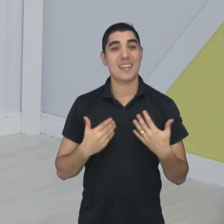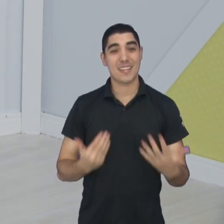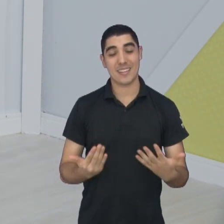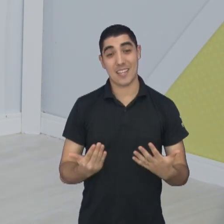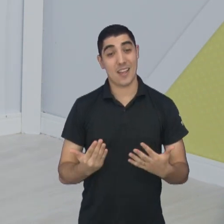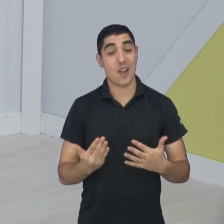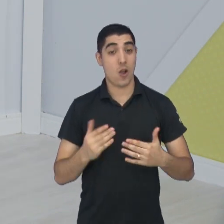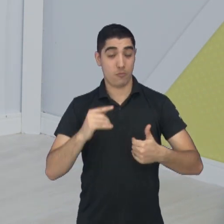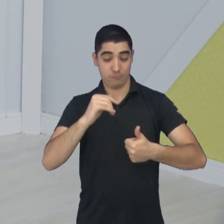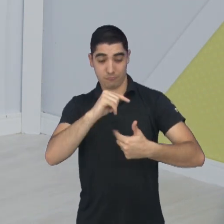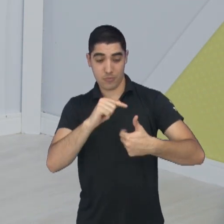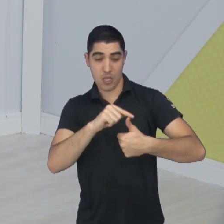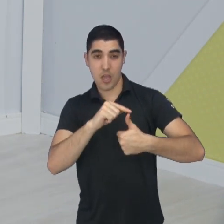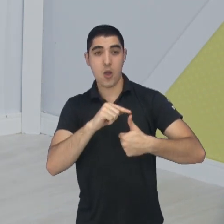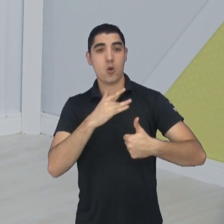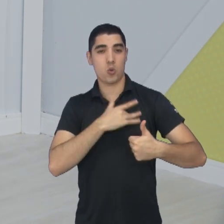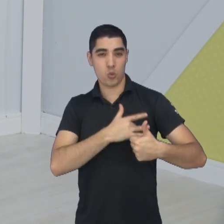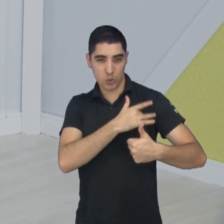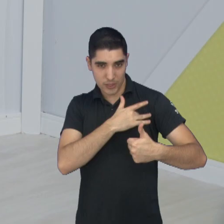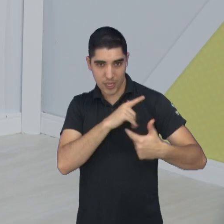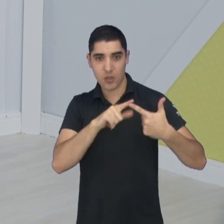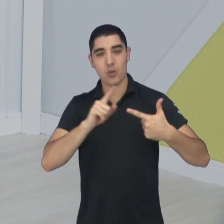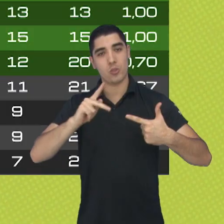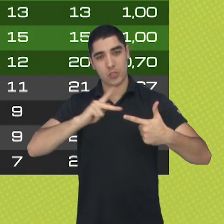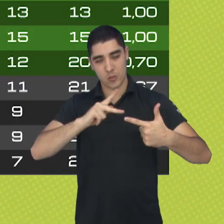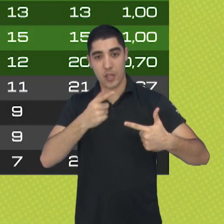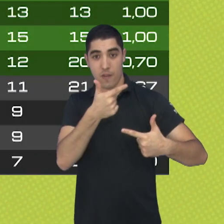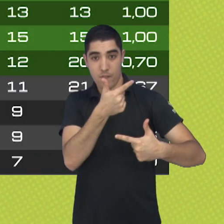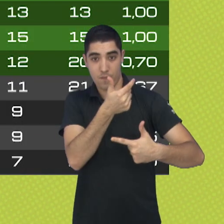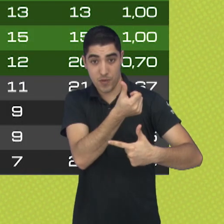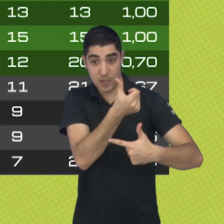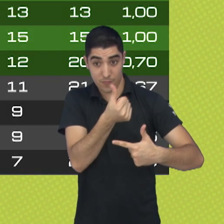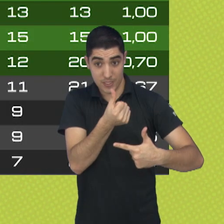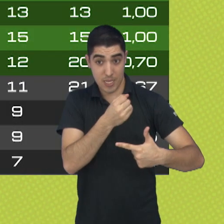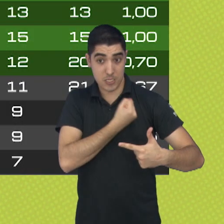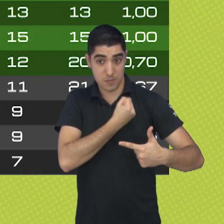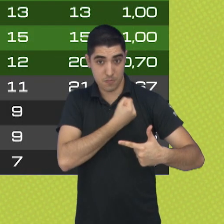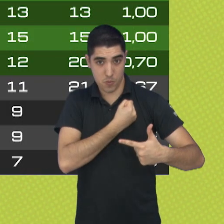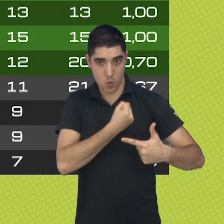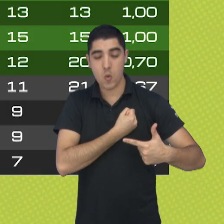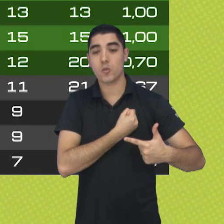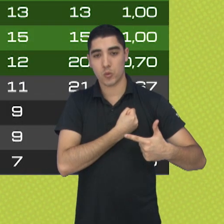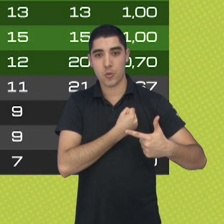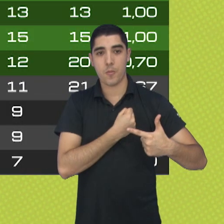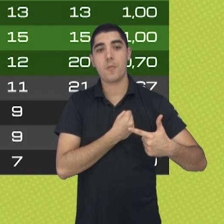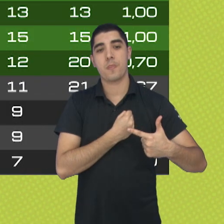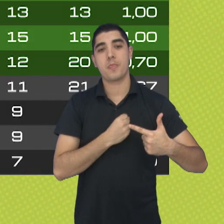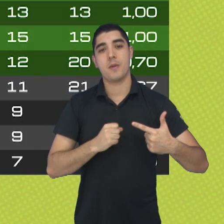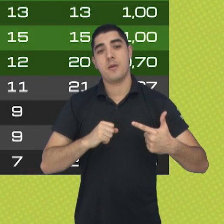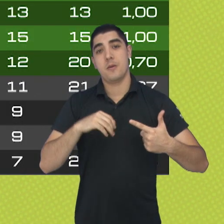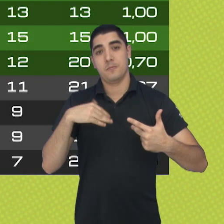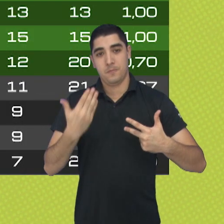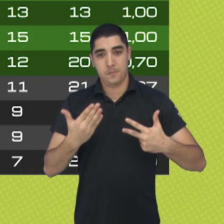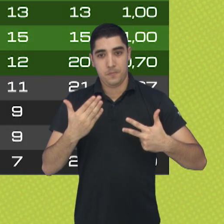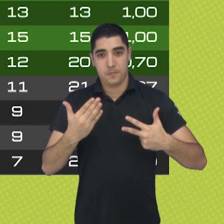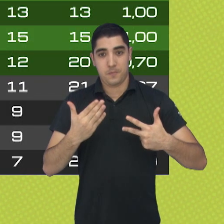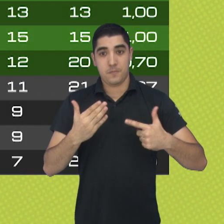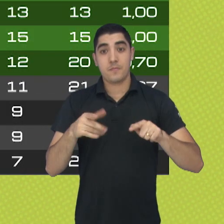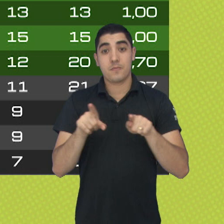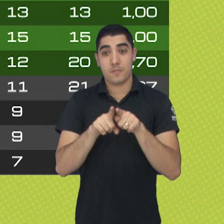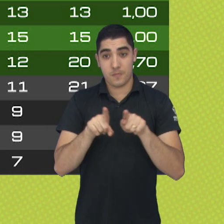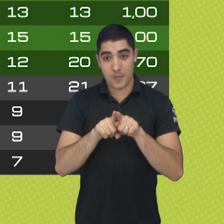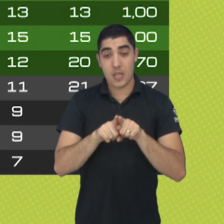as duas equipes com 26 pontos, 9 jogos, 9 vitórias cada um. O São José e a equipe do Farmacon de Vôlei, 27